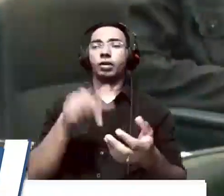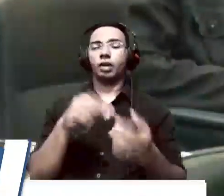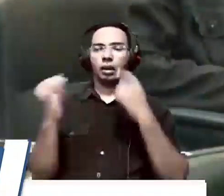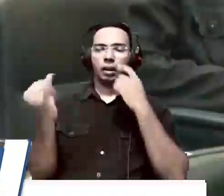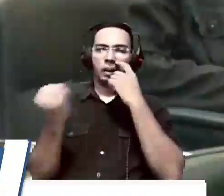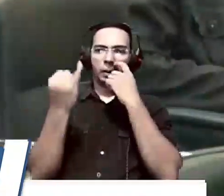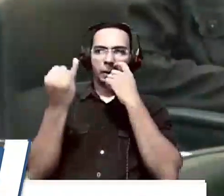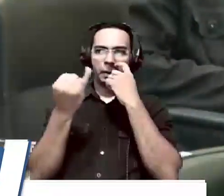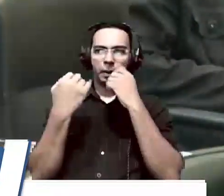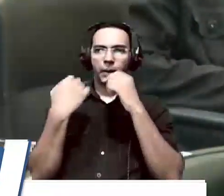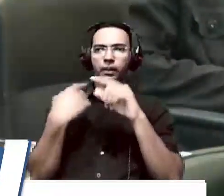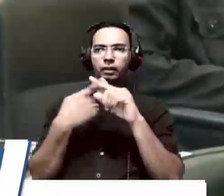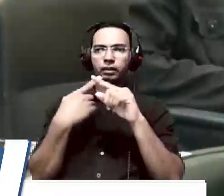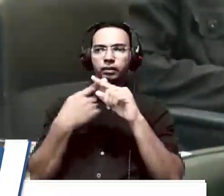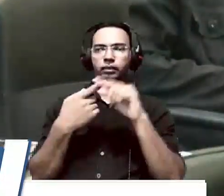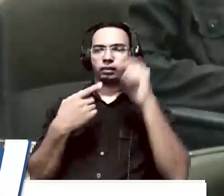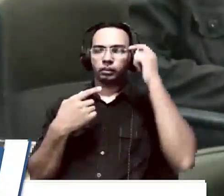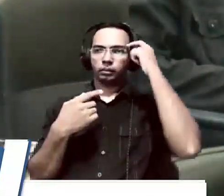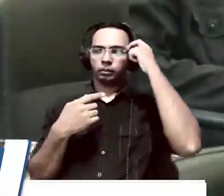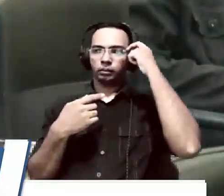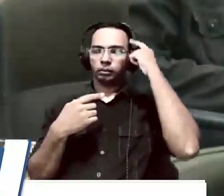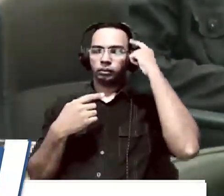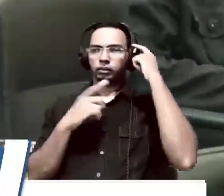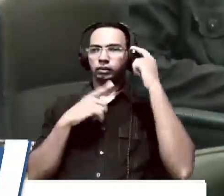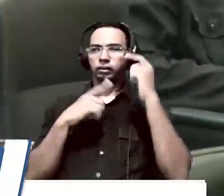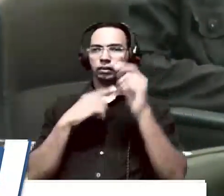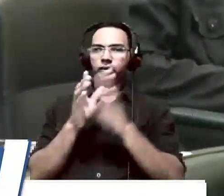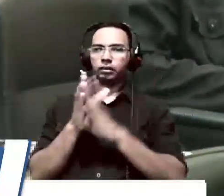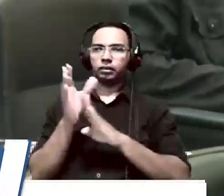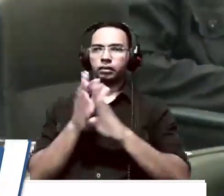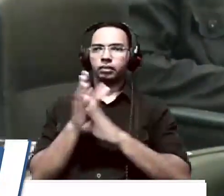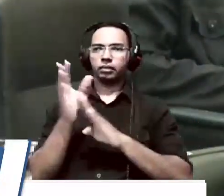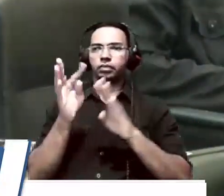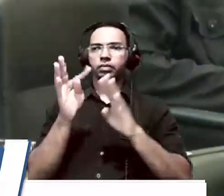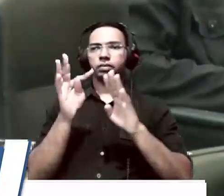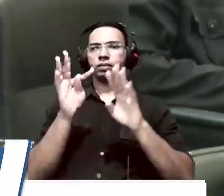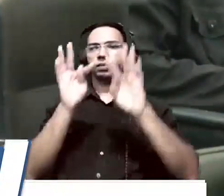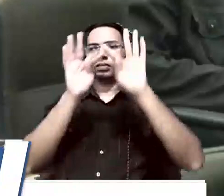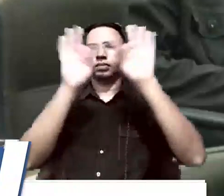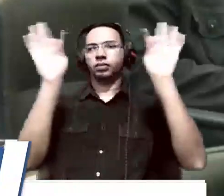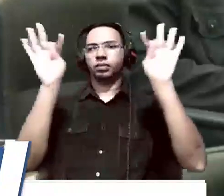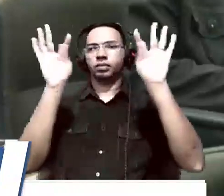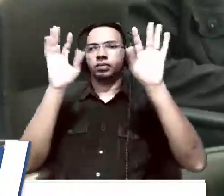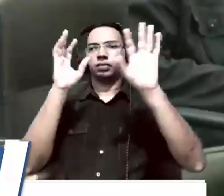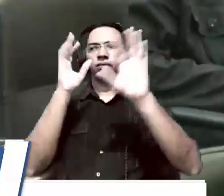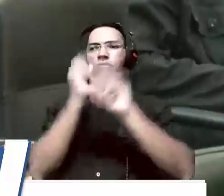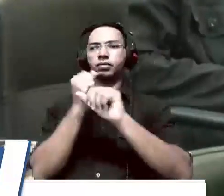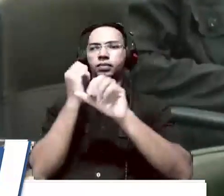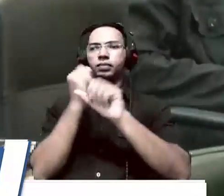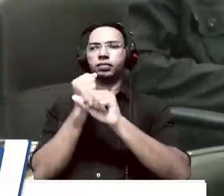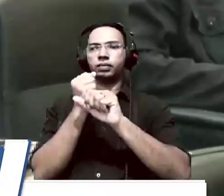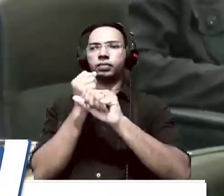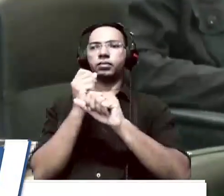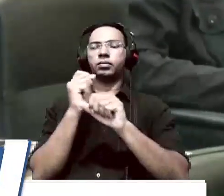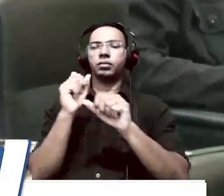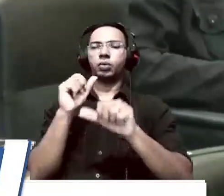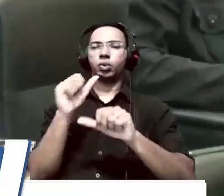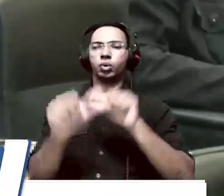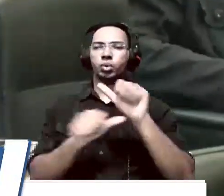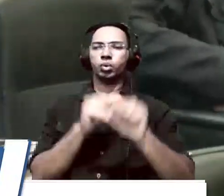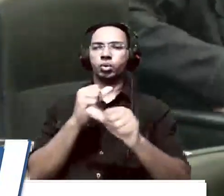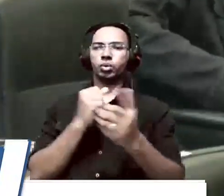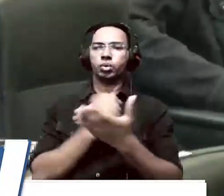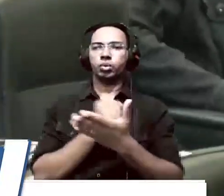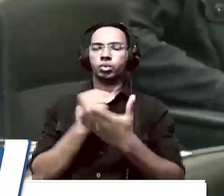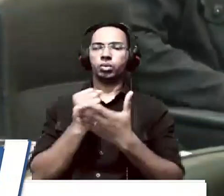quê? Porque há uma recomendação do Tribunal de Contas de renovação do contrato da cidade